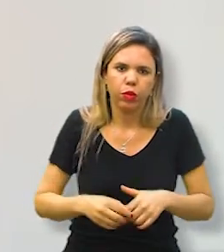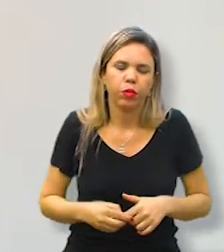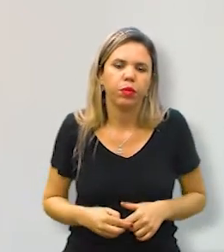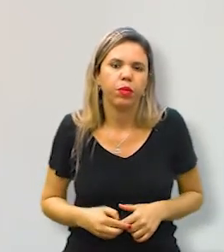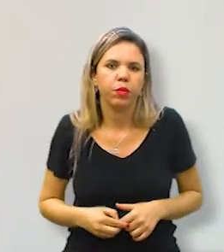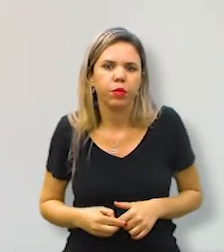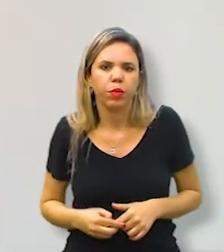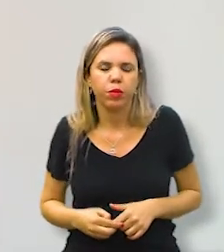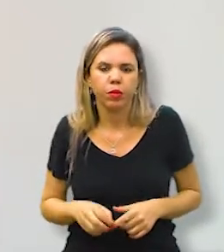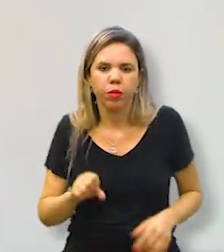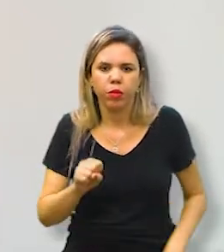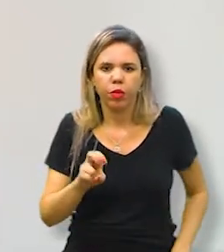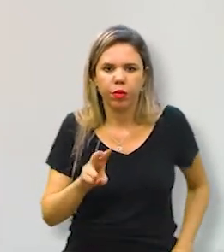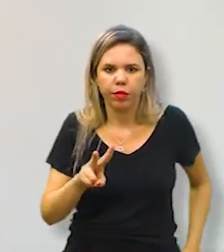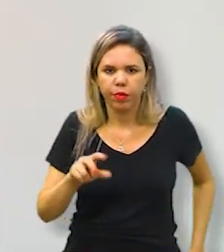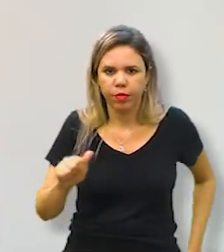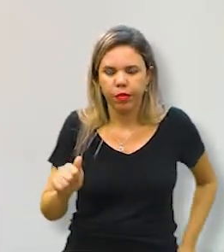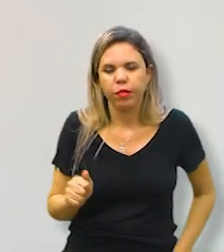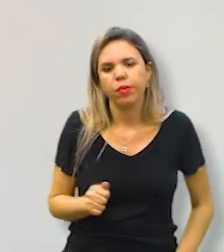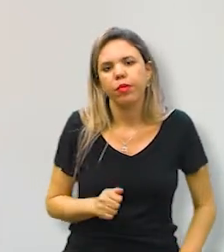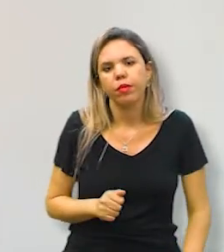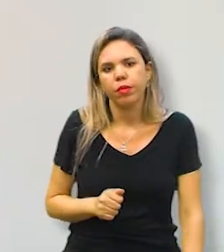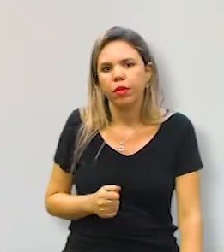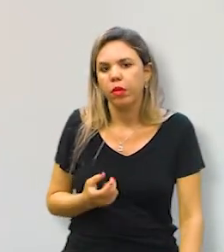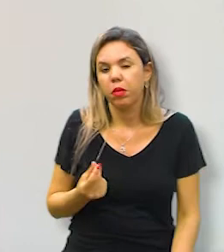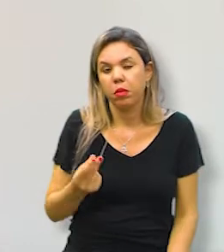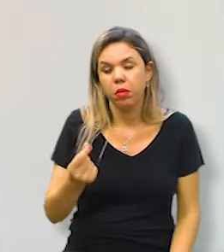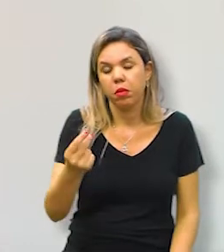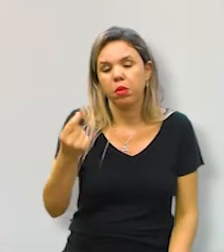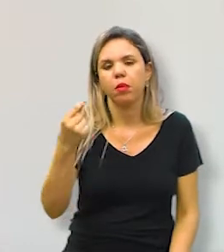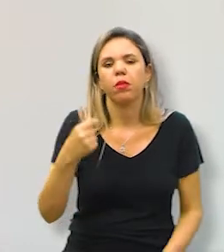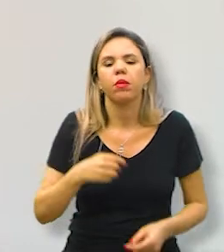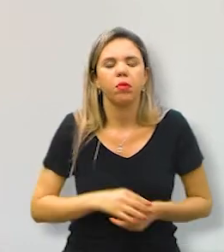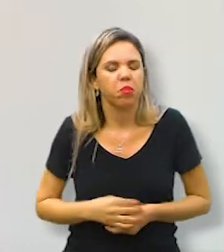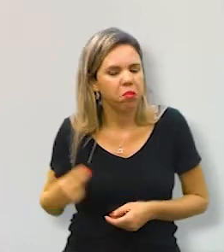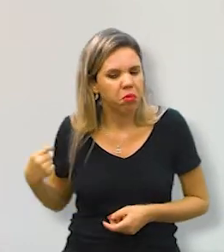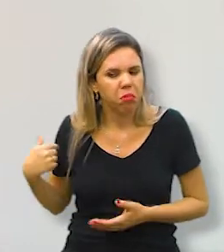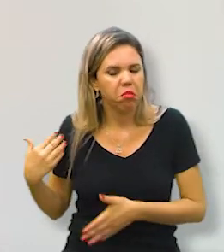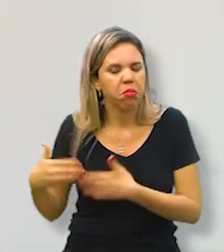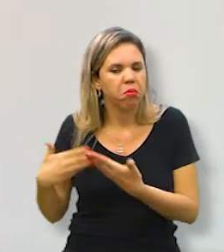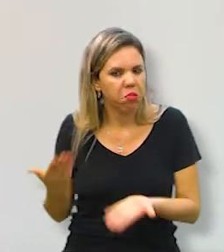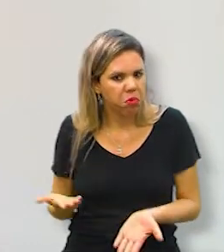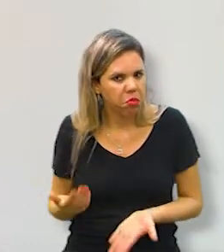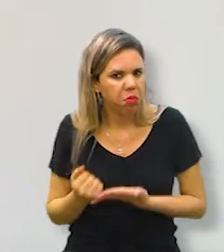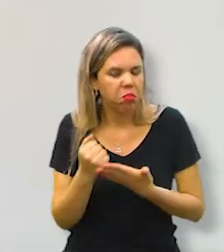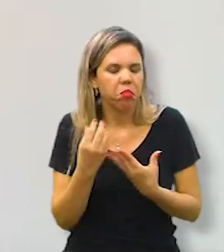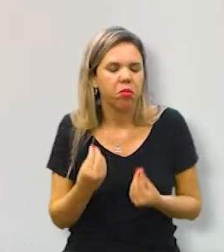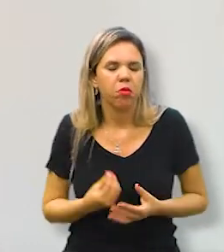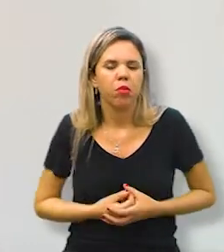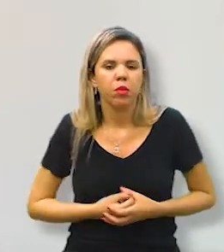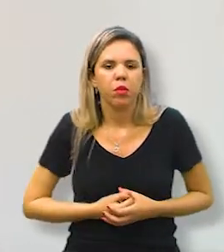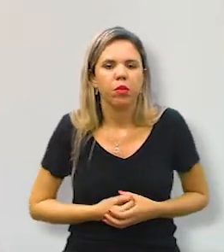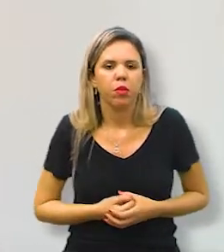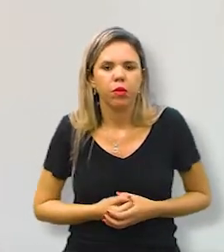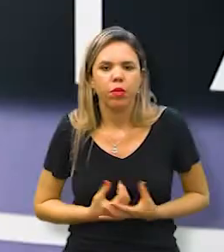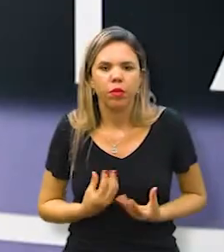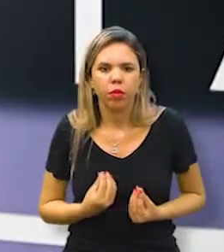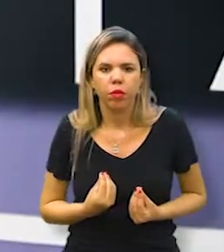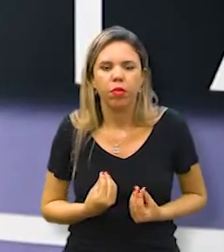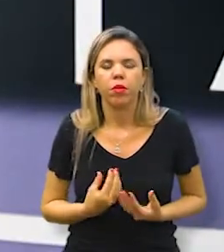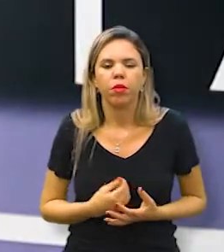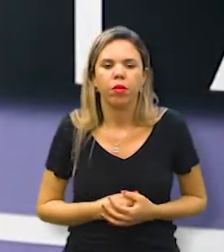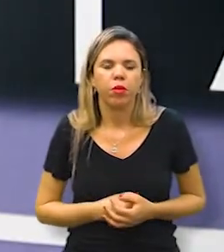A Ceva está conosco há um bom tempo e isso tem nos ajudado, sabe? Muito